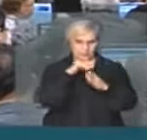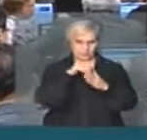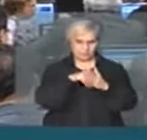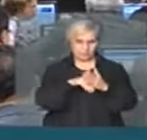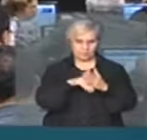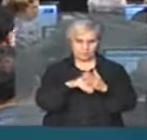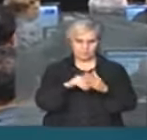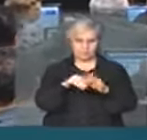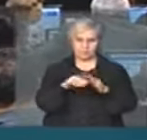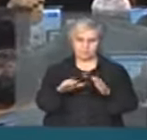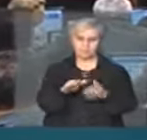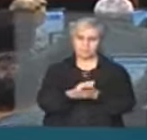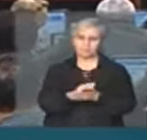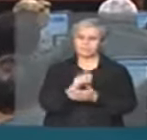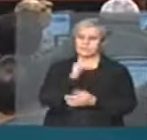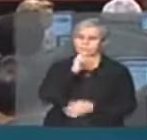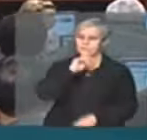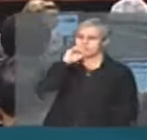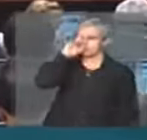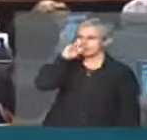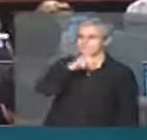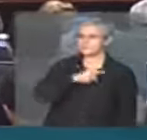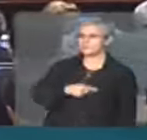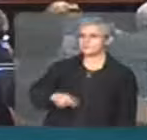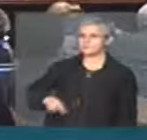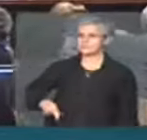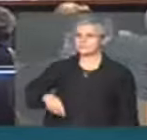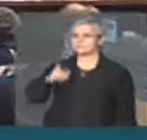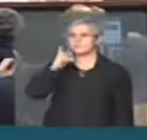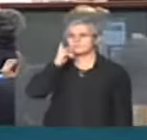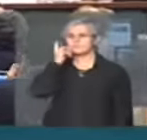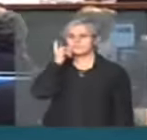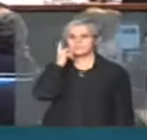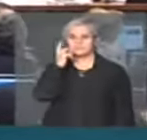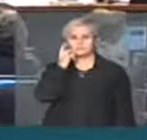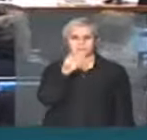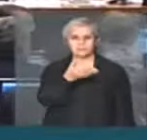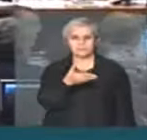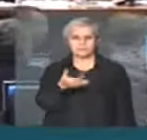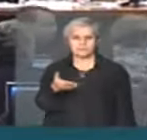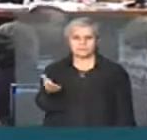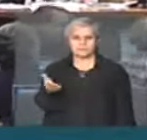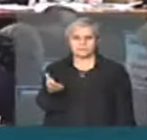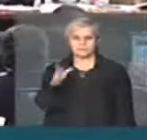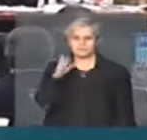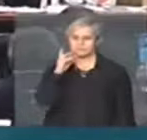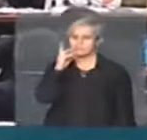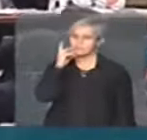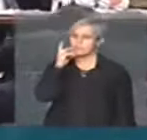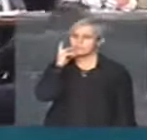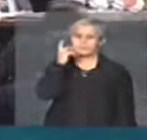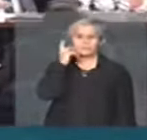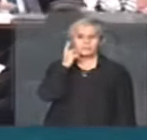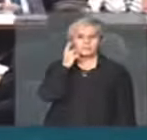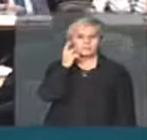Não. Senhor presidente, senhores parlamentares. Não, relator. O deputado, o